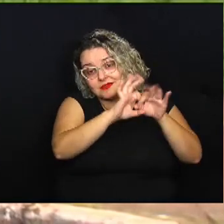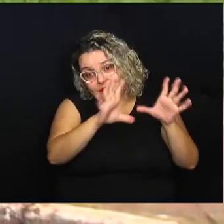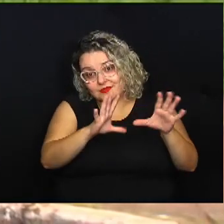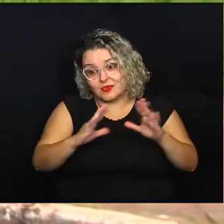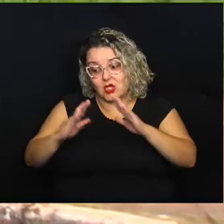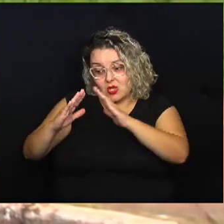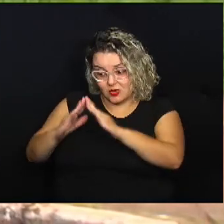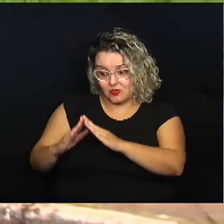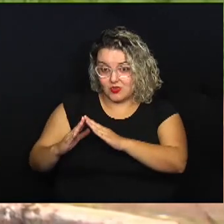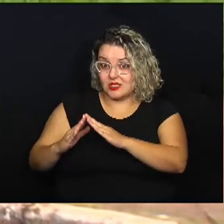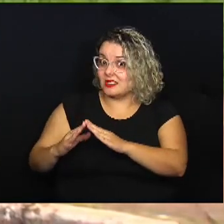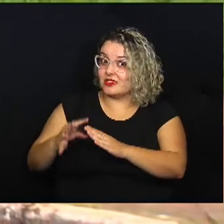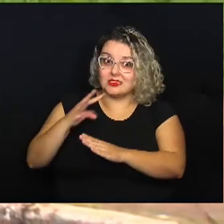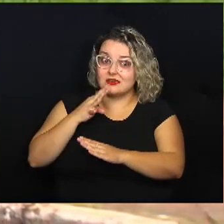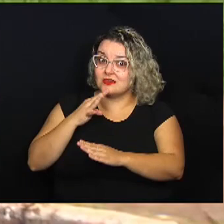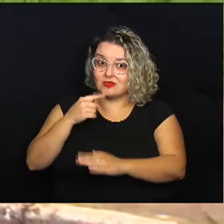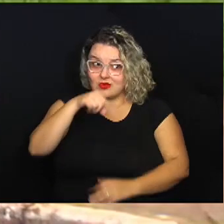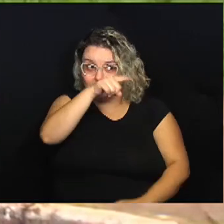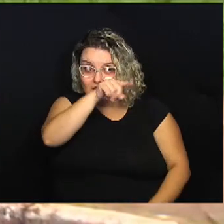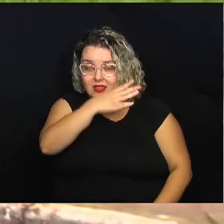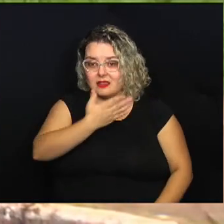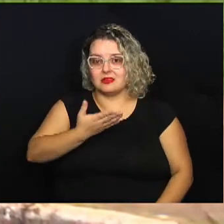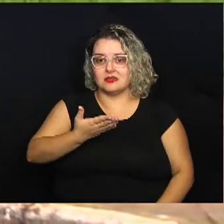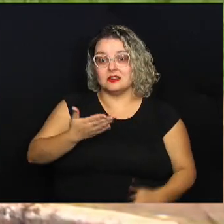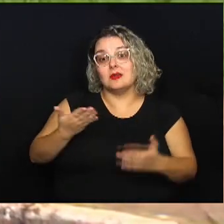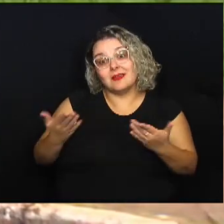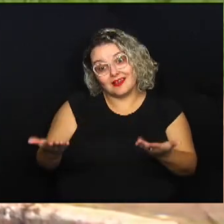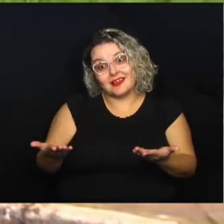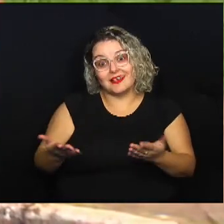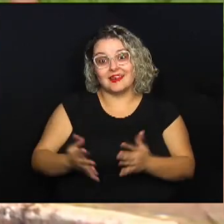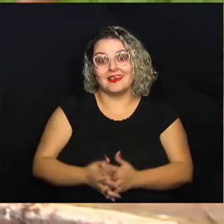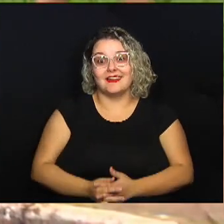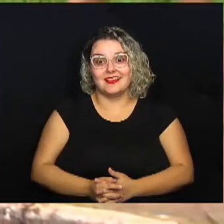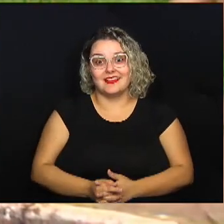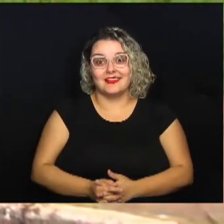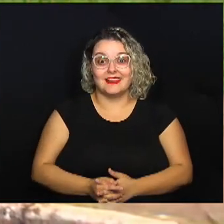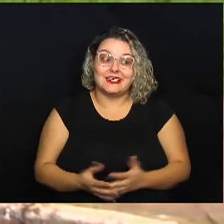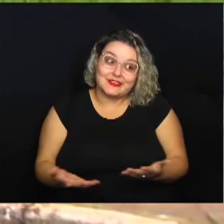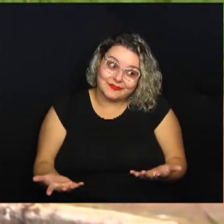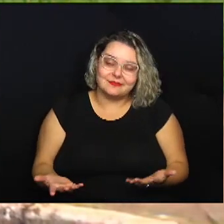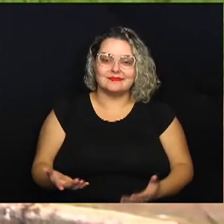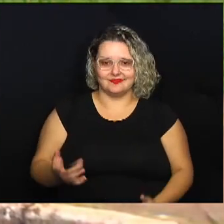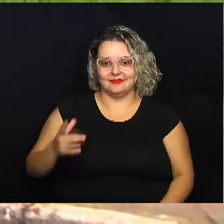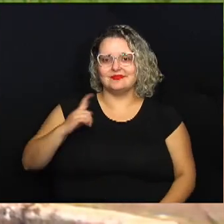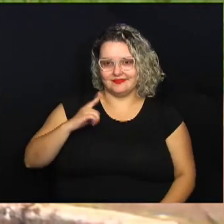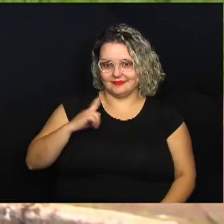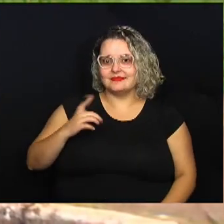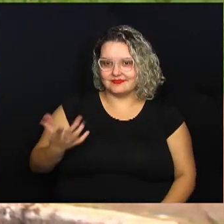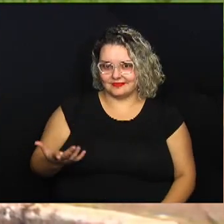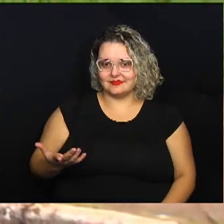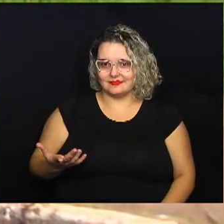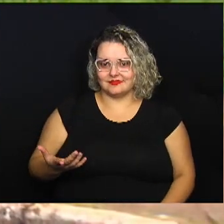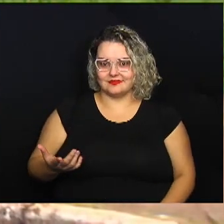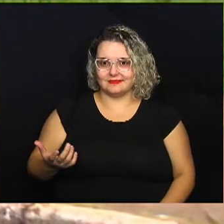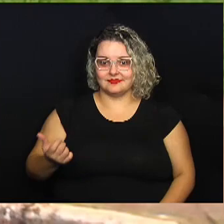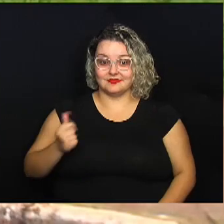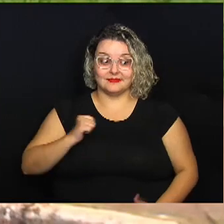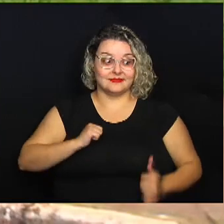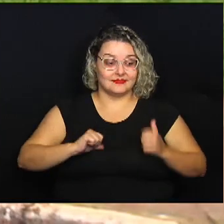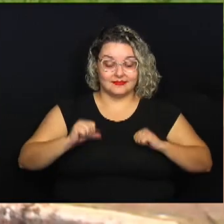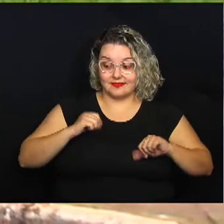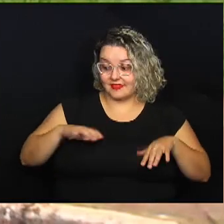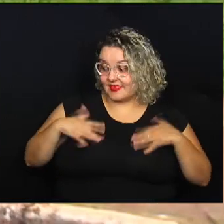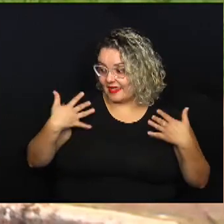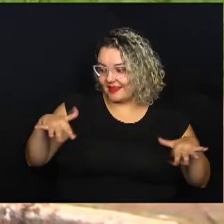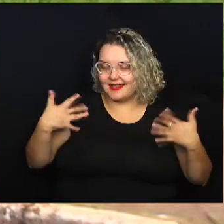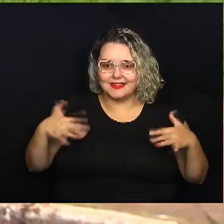cidade desconhecida por eles, né? Mas eu tive esse anseio de